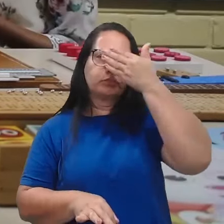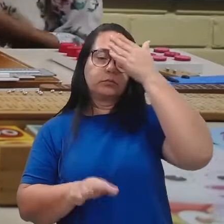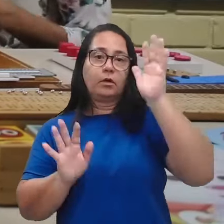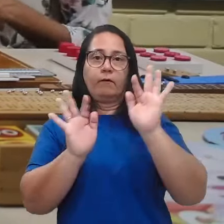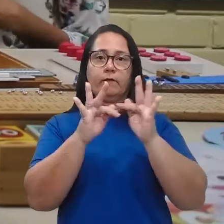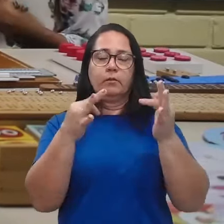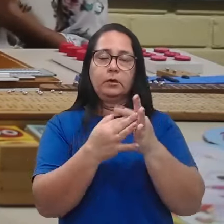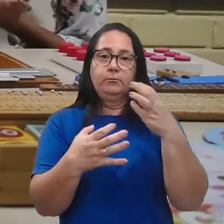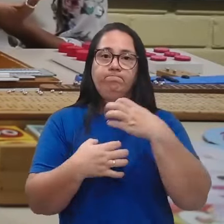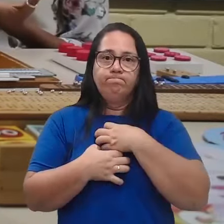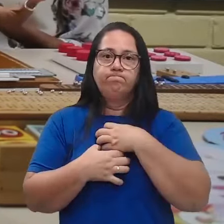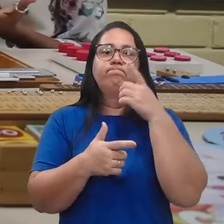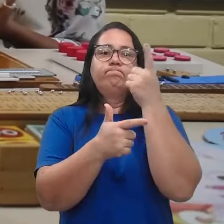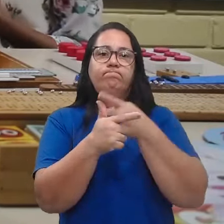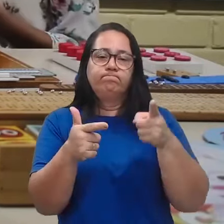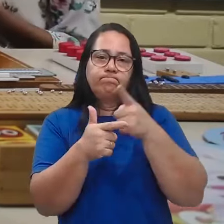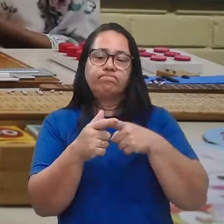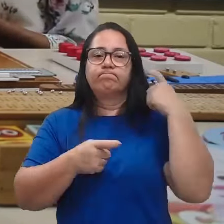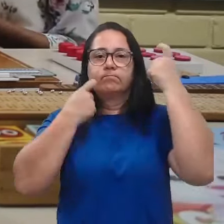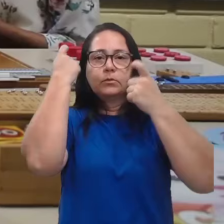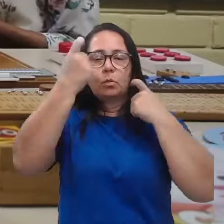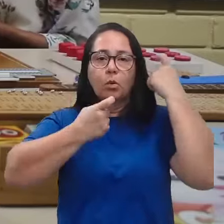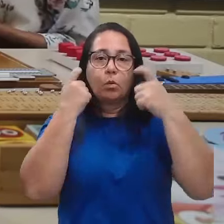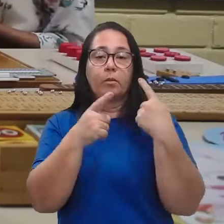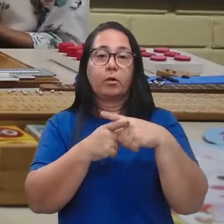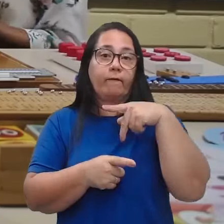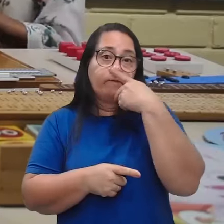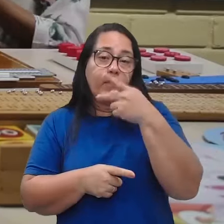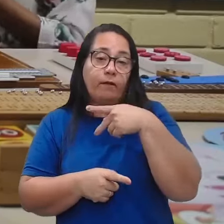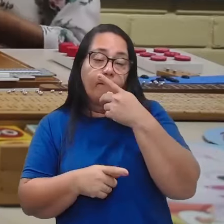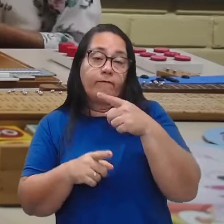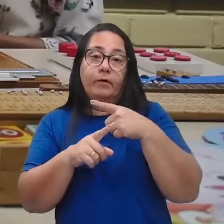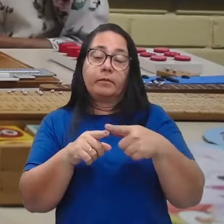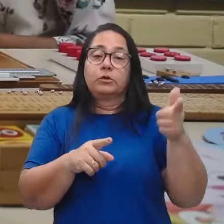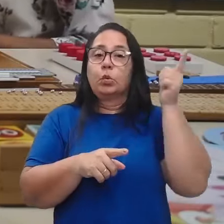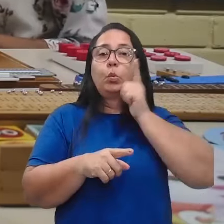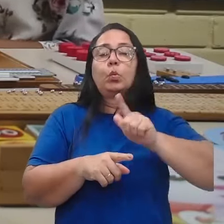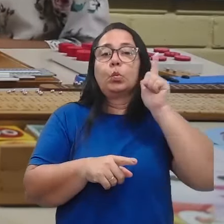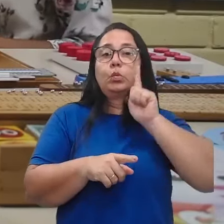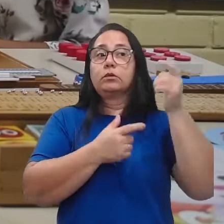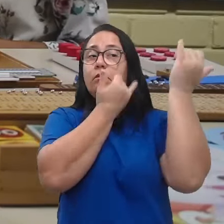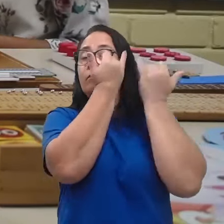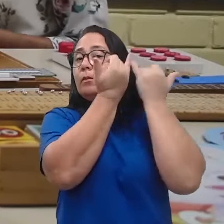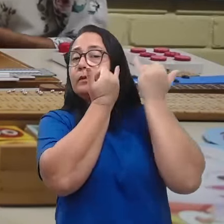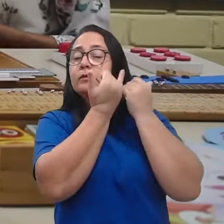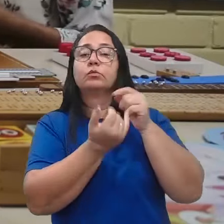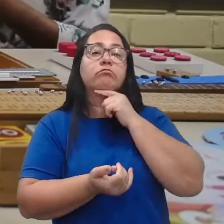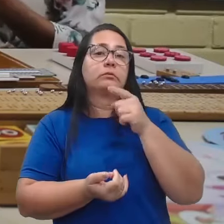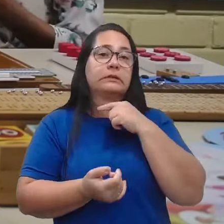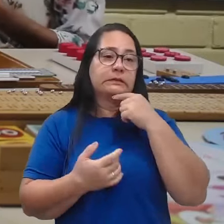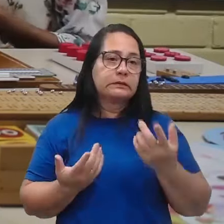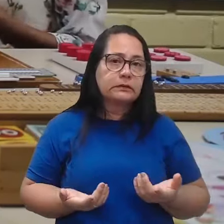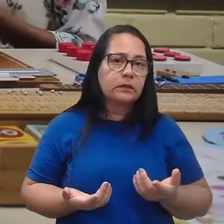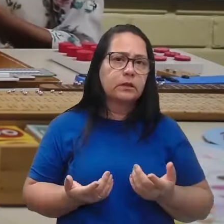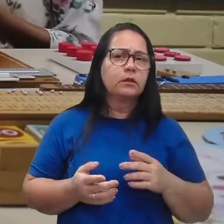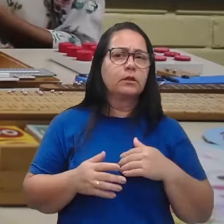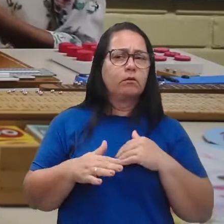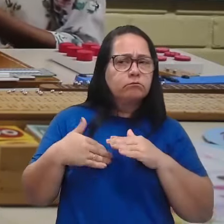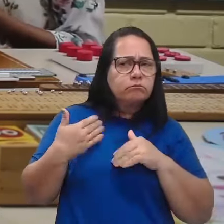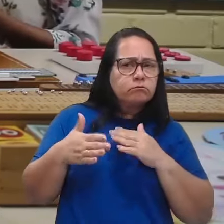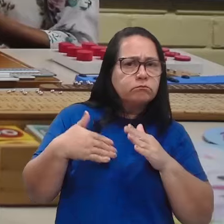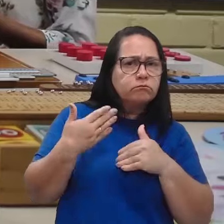empavorosa, porque ele falava, mas ninguém, ele não conseguia receber a informação de ninguém. Então, foi aos poucos